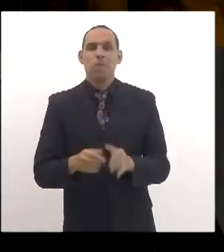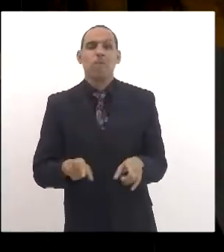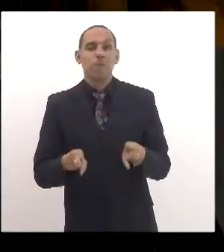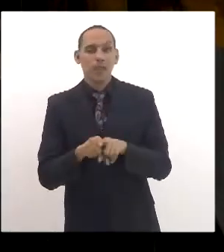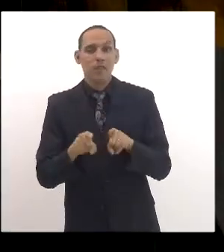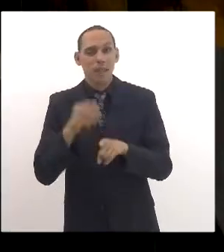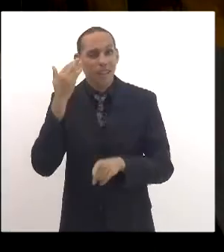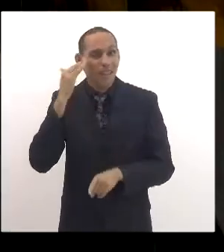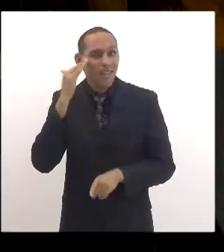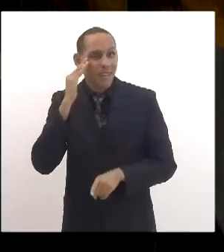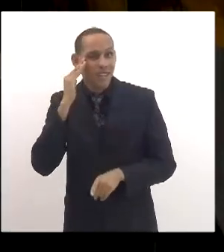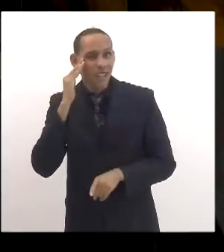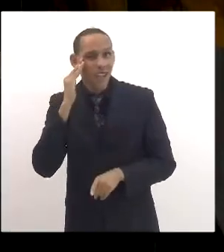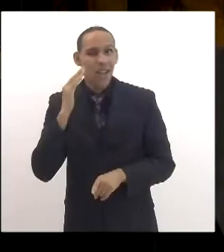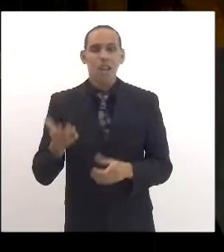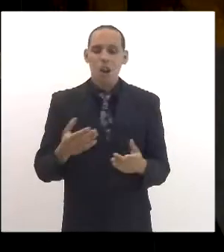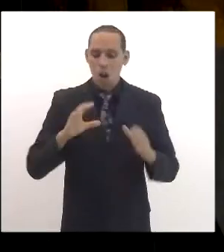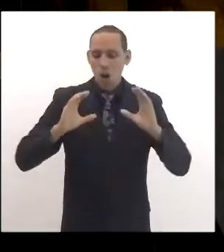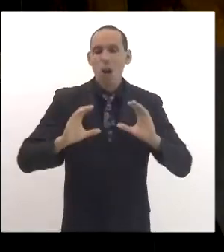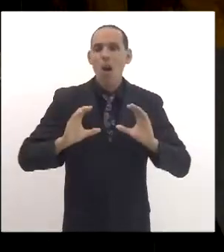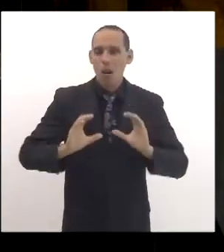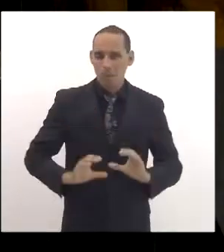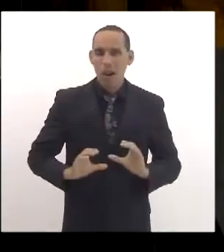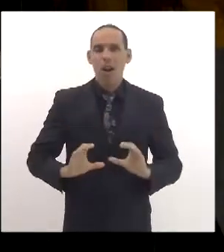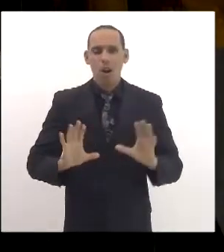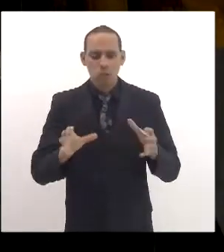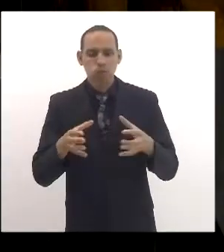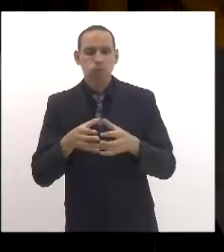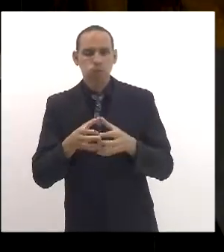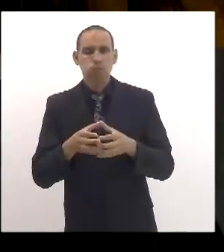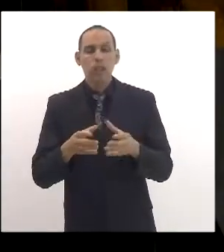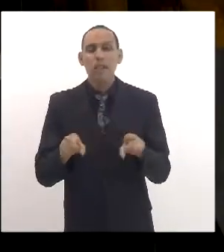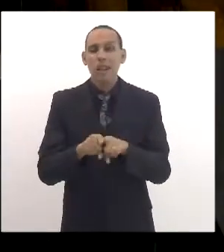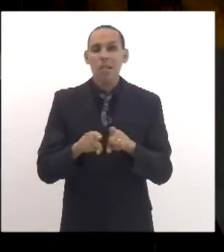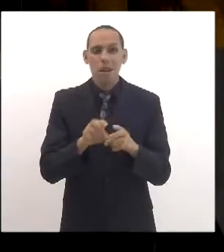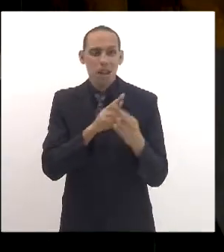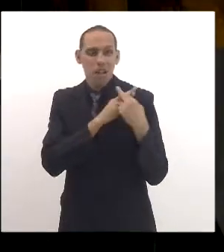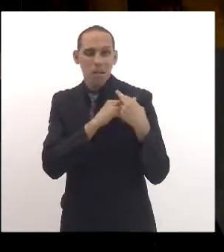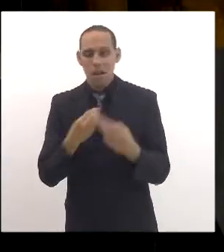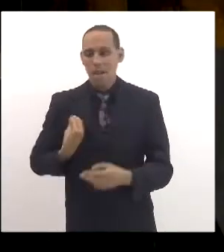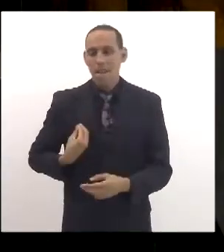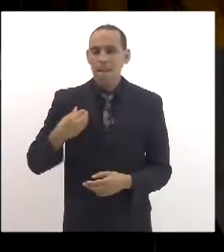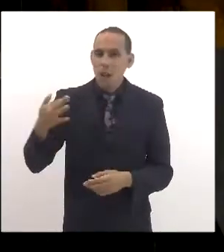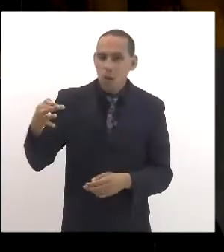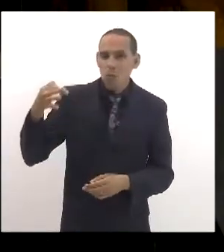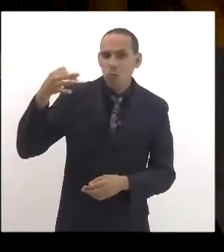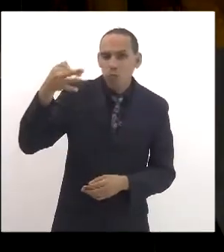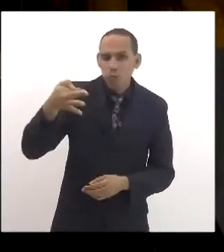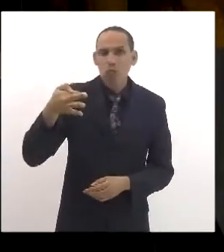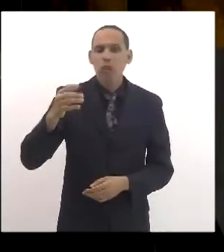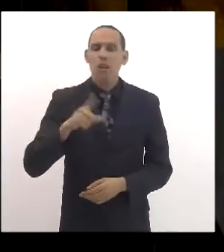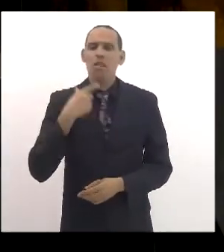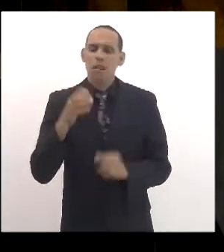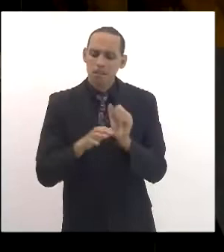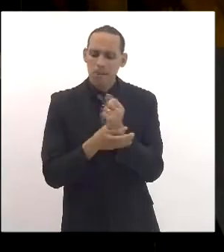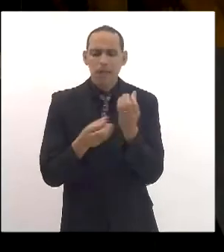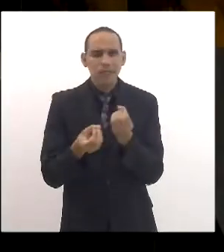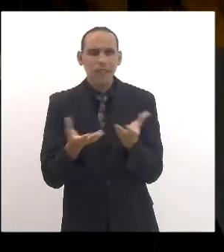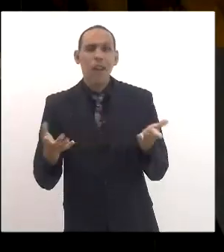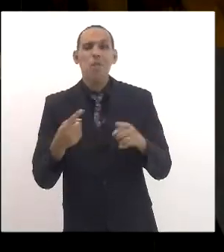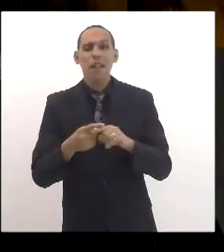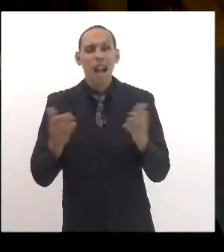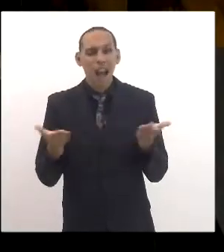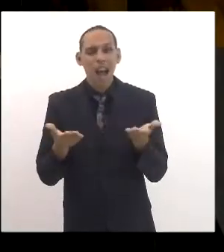coletivos emergentes e a nossa responsabilidade comum em garantir a vida das gerações futuras numa era cada vez